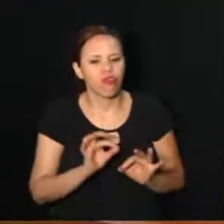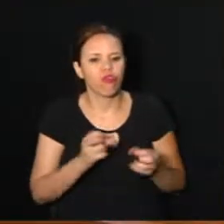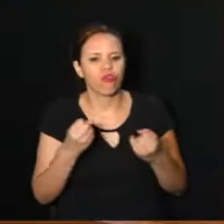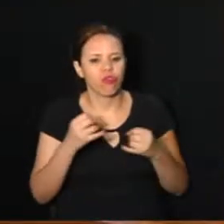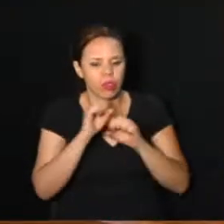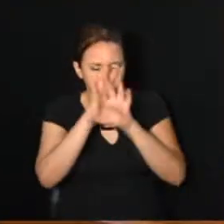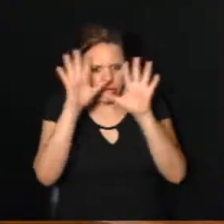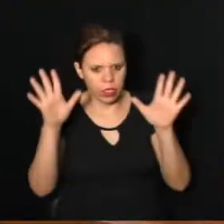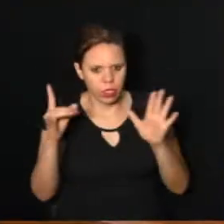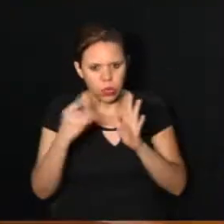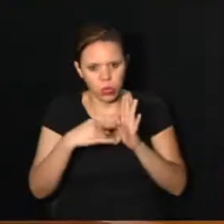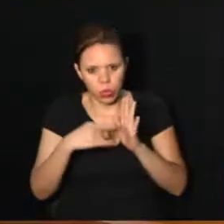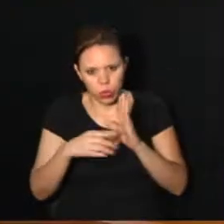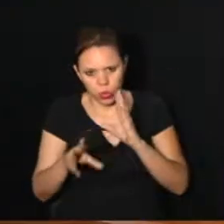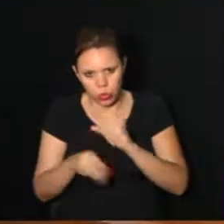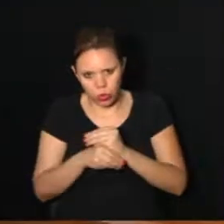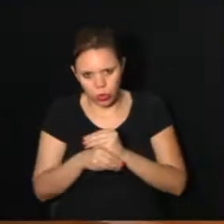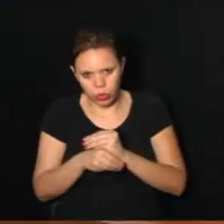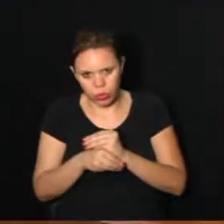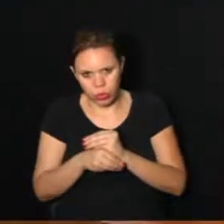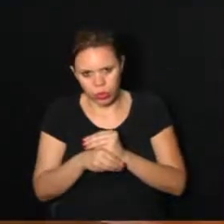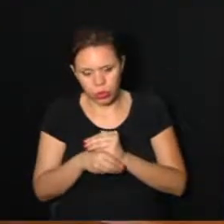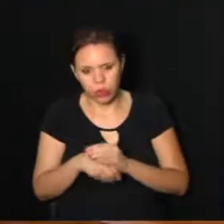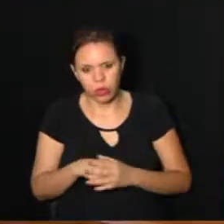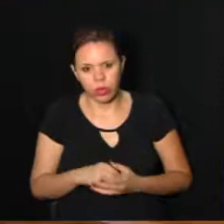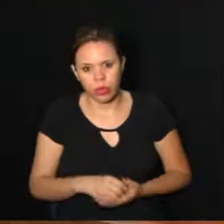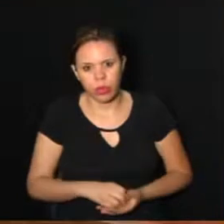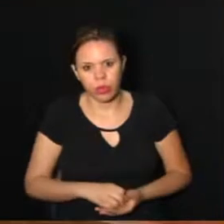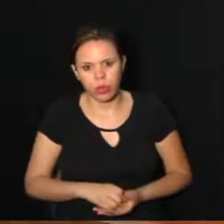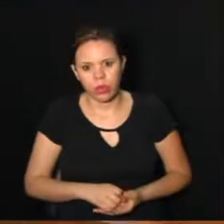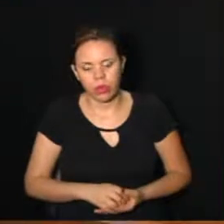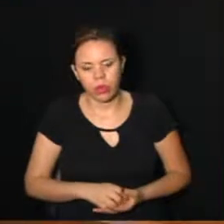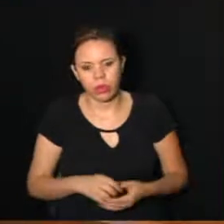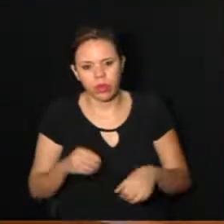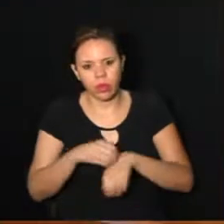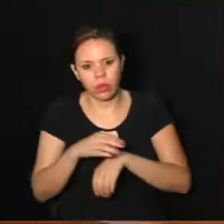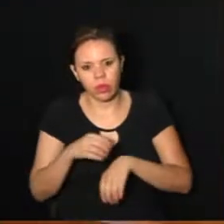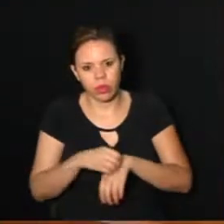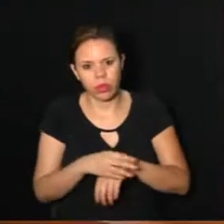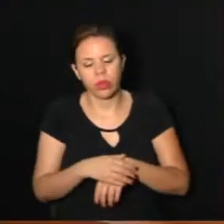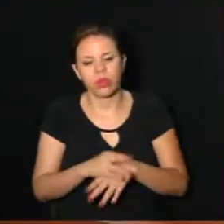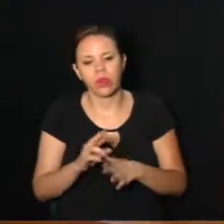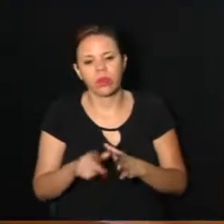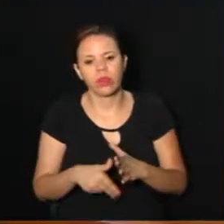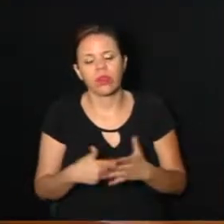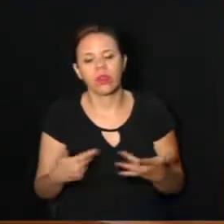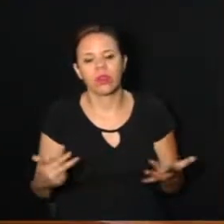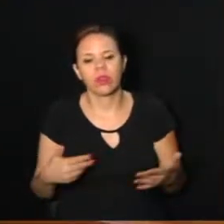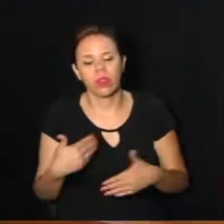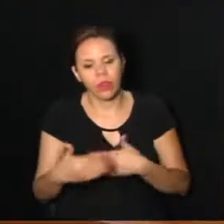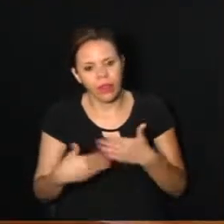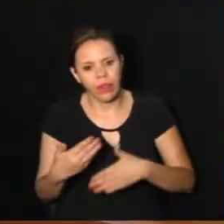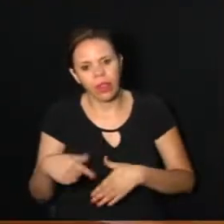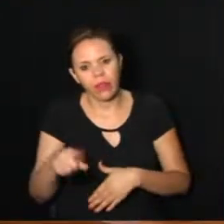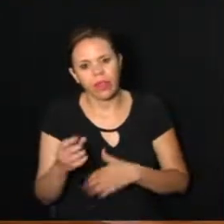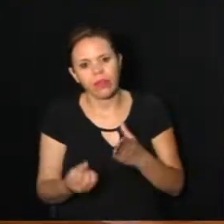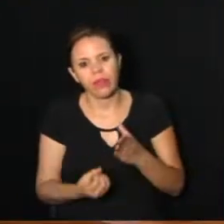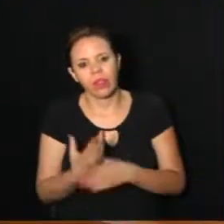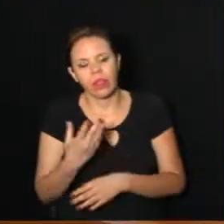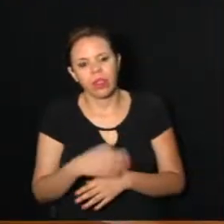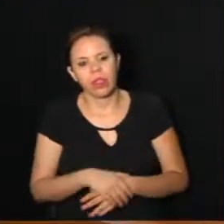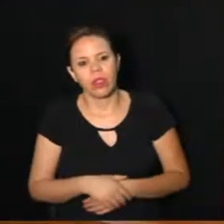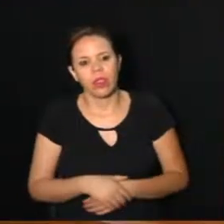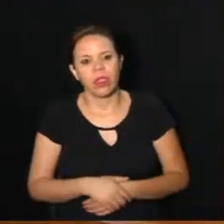documentos complementares, né? É a justificativa dos documentos complementares. Ah, então me traga isso, então me traga aquilo. E assim você vai criando uma